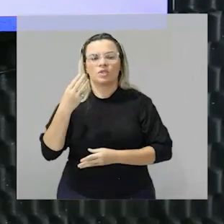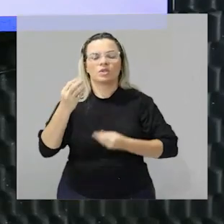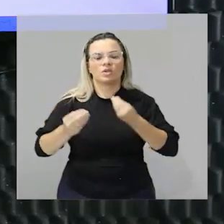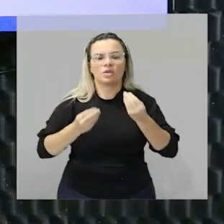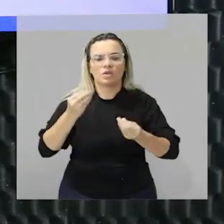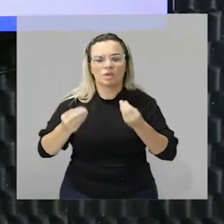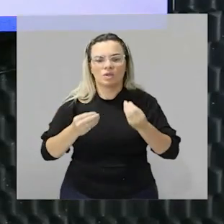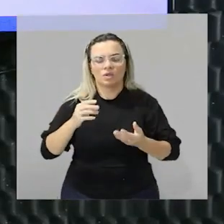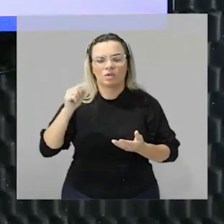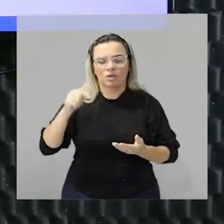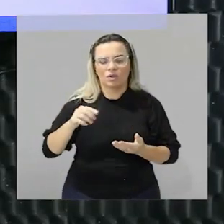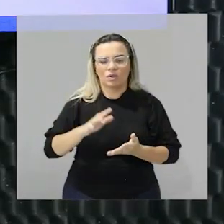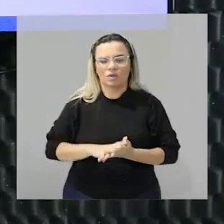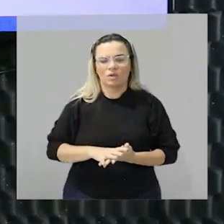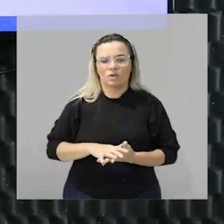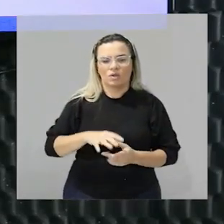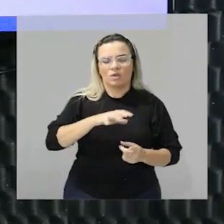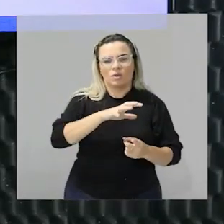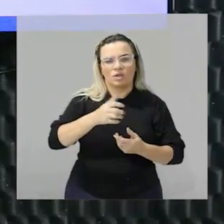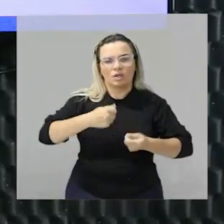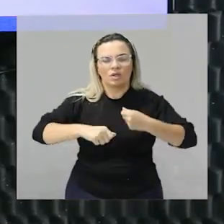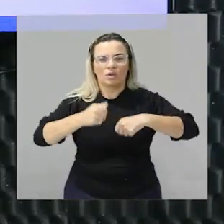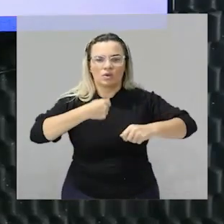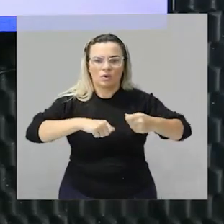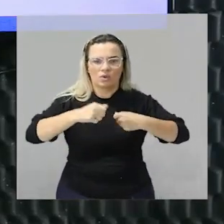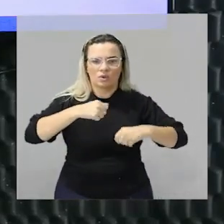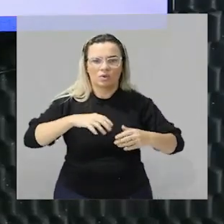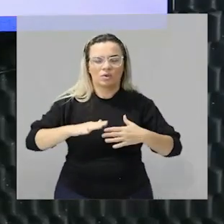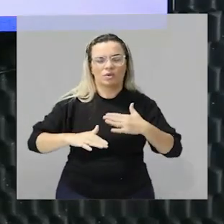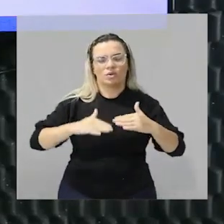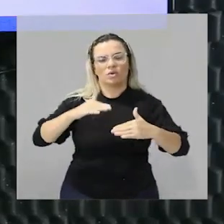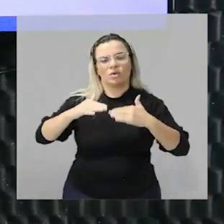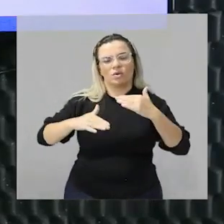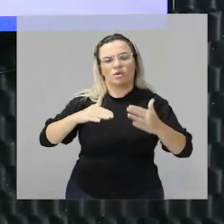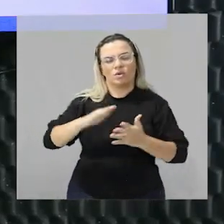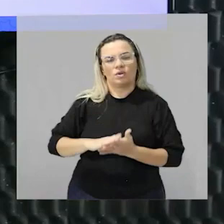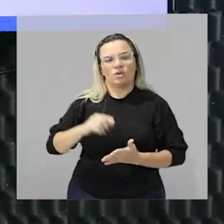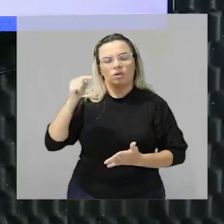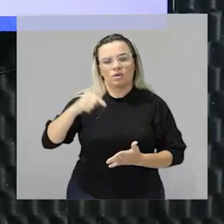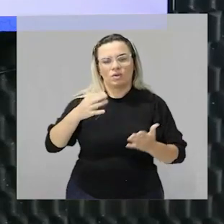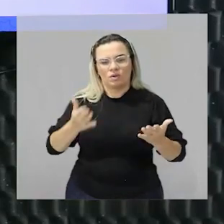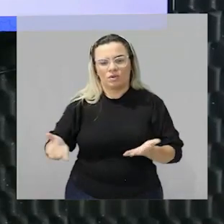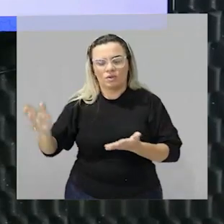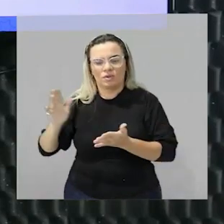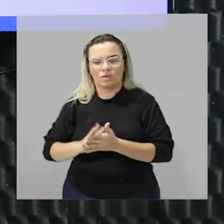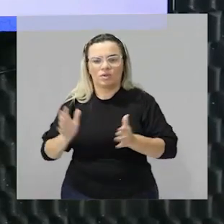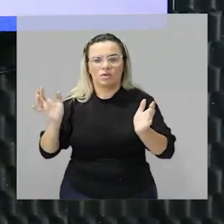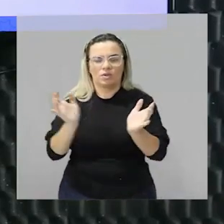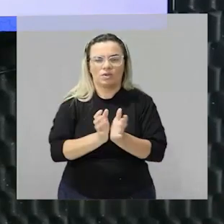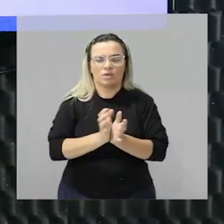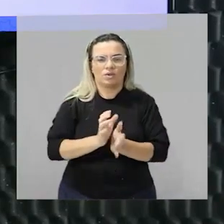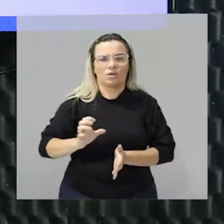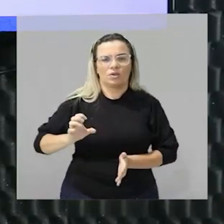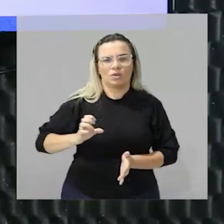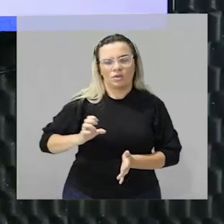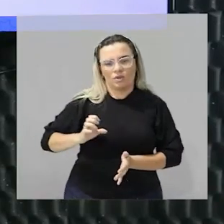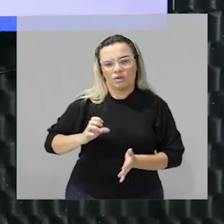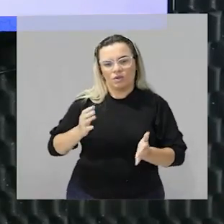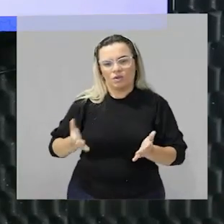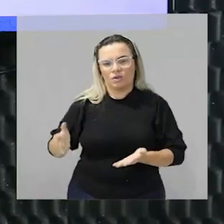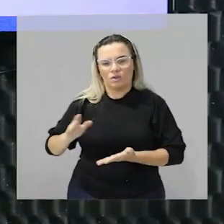forma de favorecer esses setores econômicos, como favoreceu aqui essa elite, basicamente, de